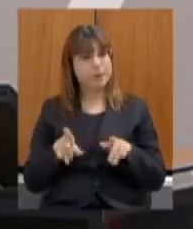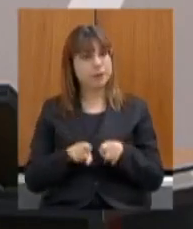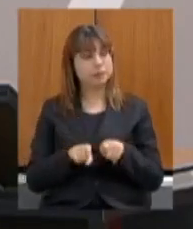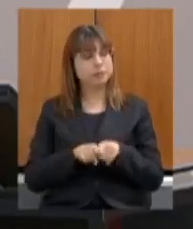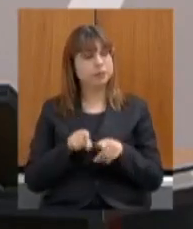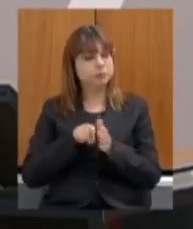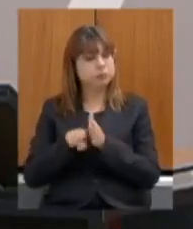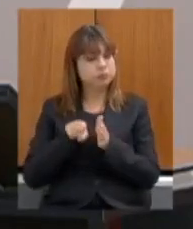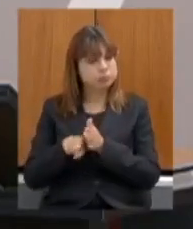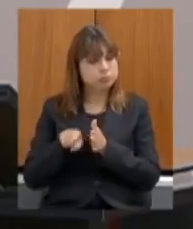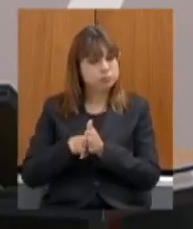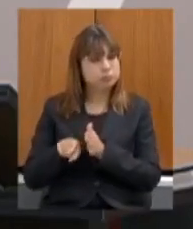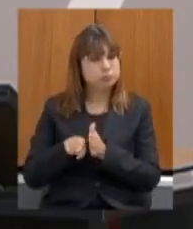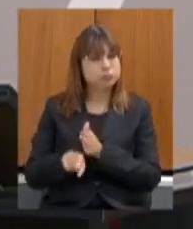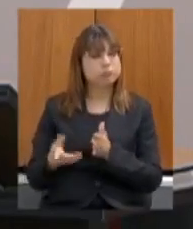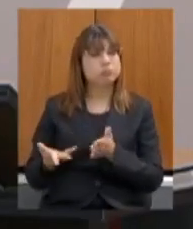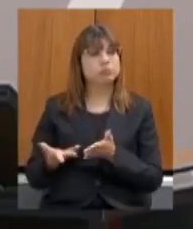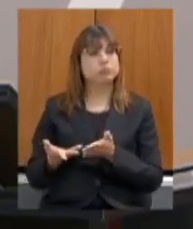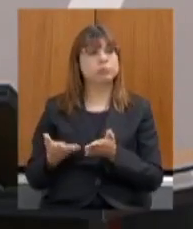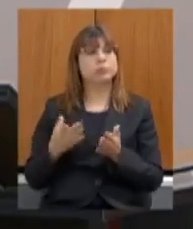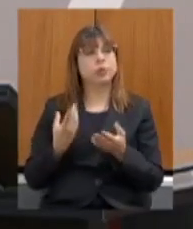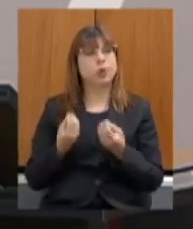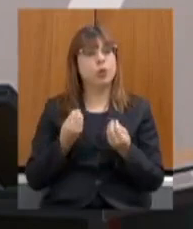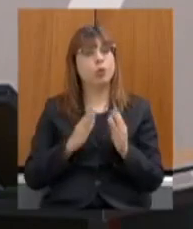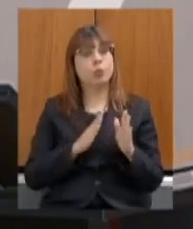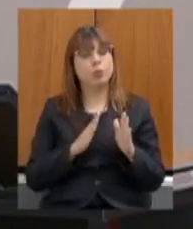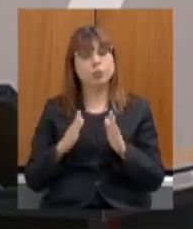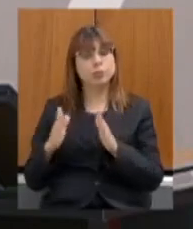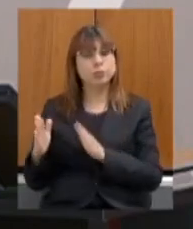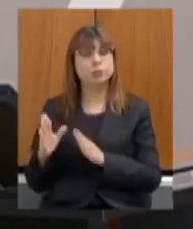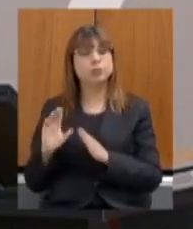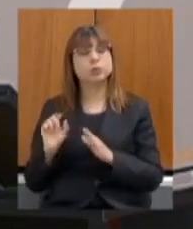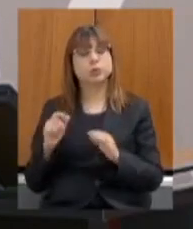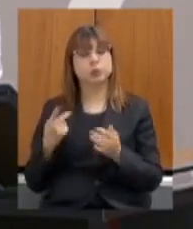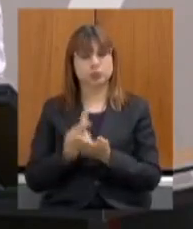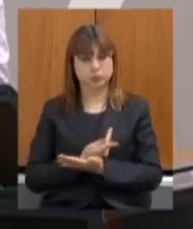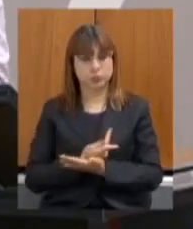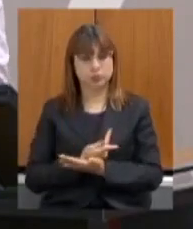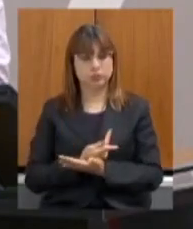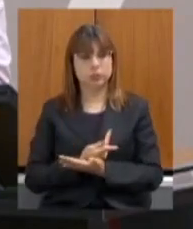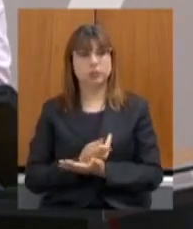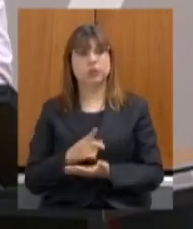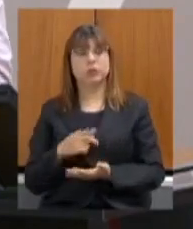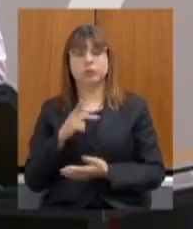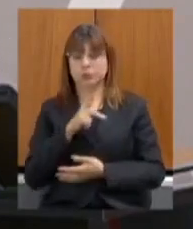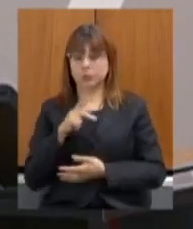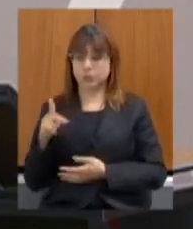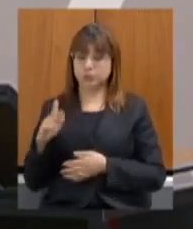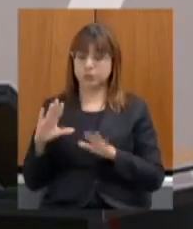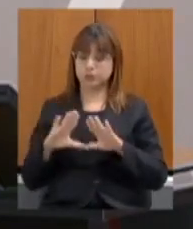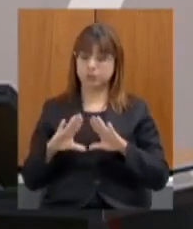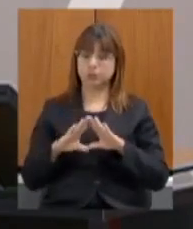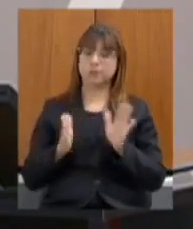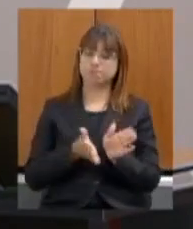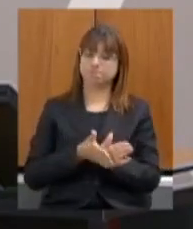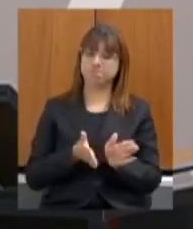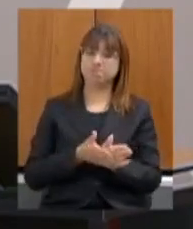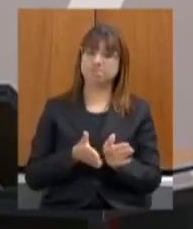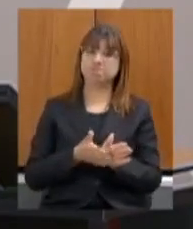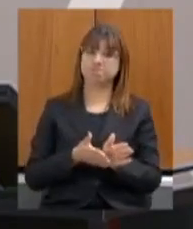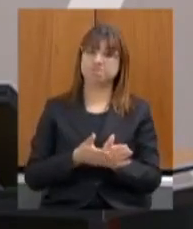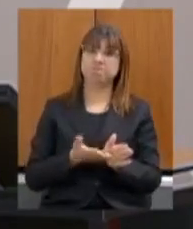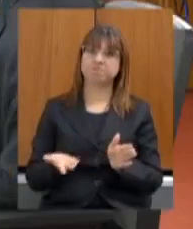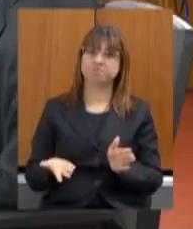questionar os procedimentos, tudo o que está sendo feito. Então, o nosso presidente da Assembleia está de parabéns com essa